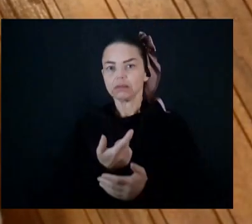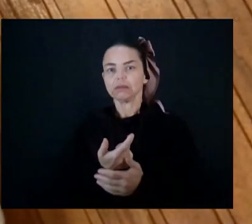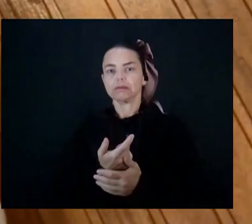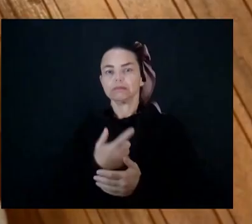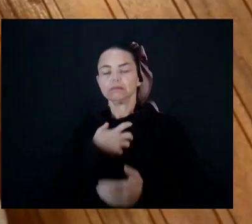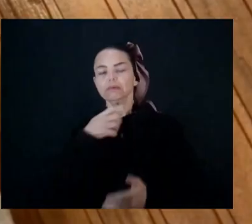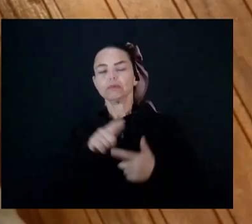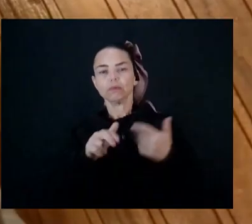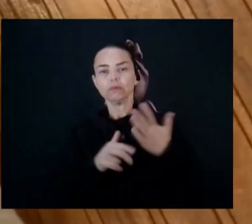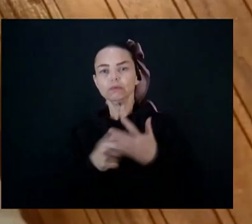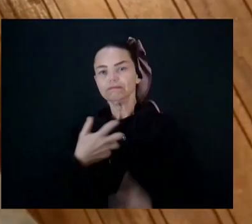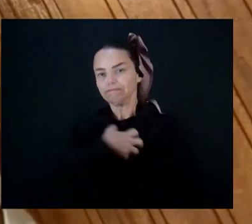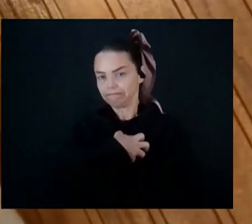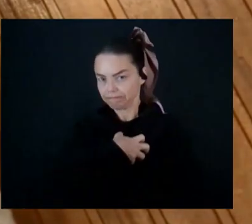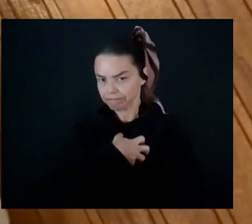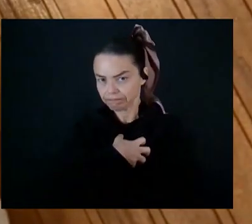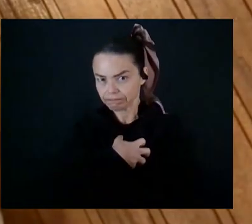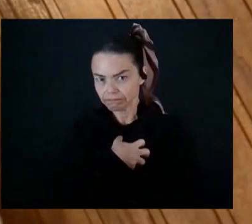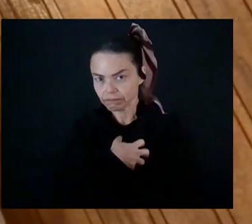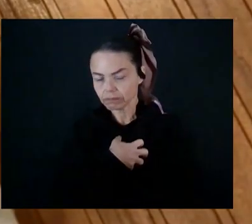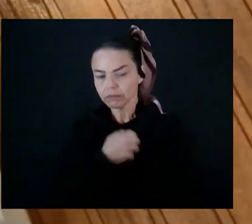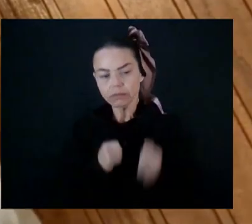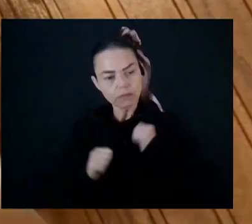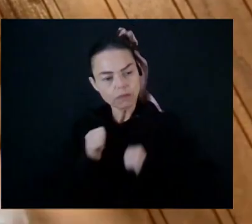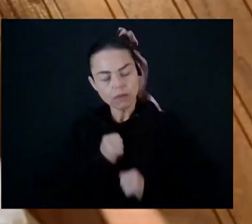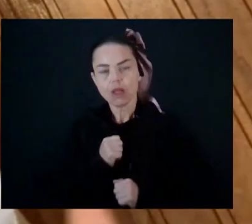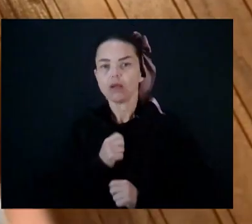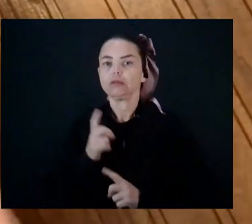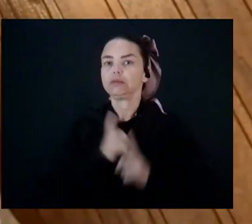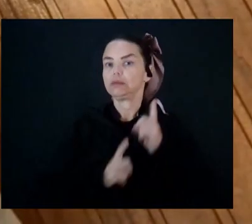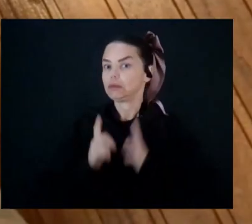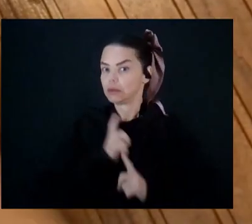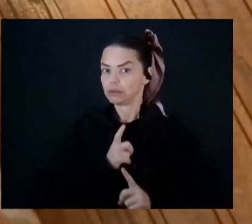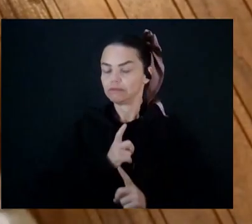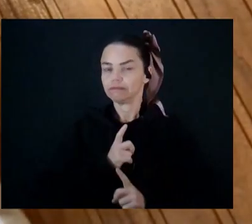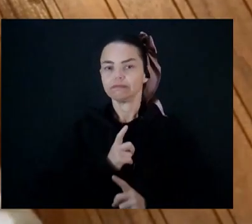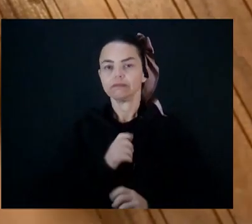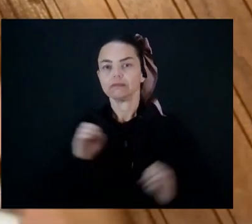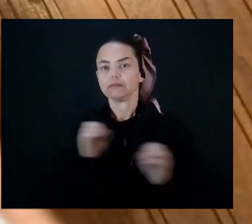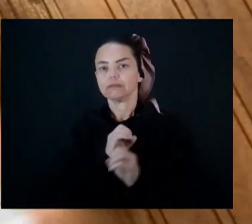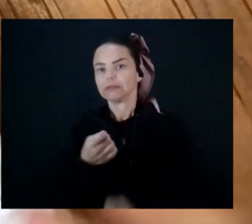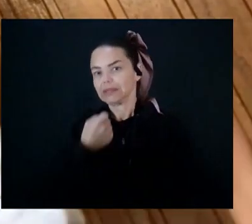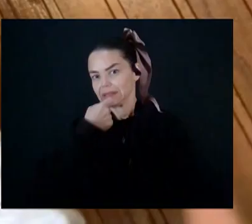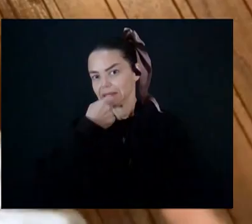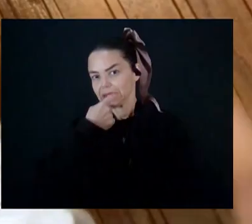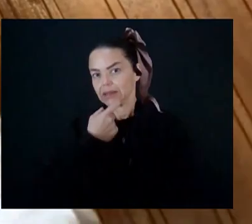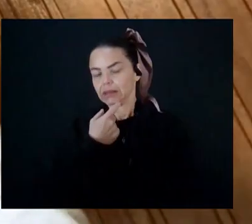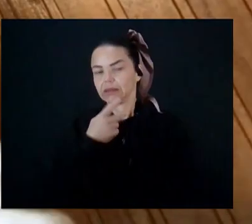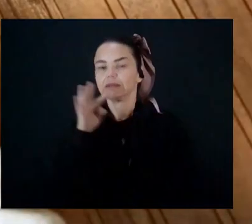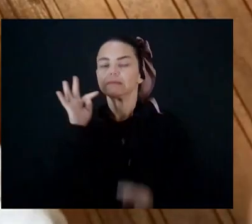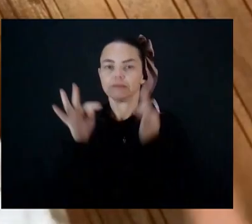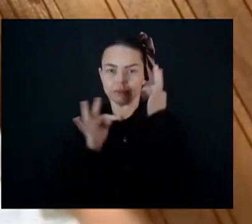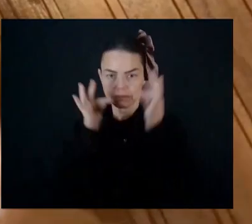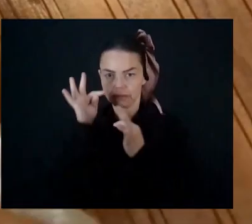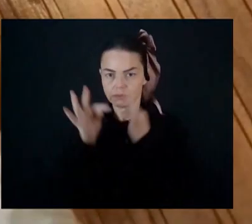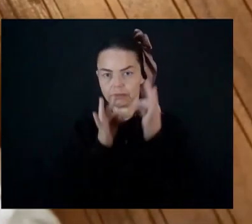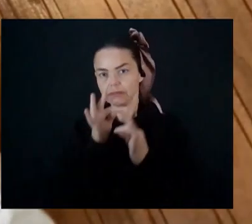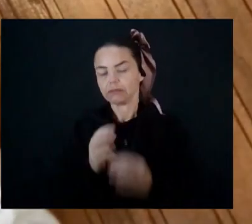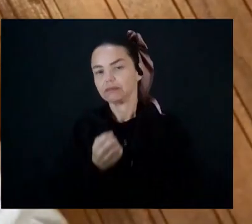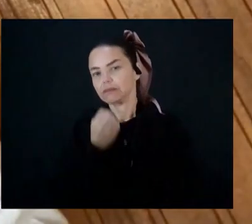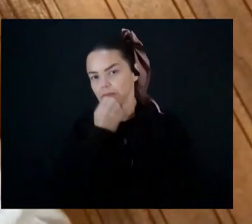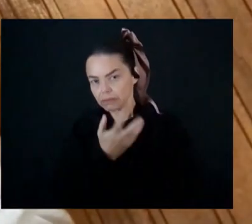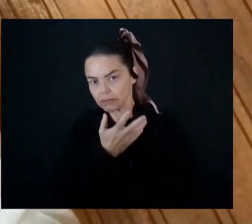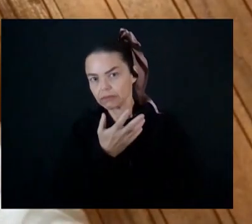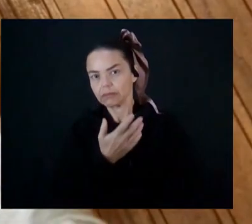sintomas ansiosos, depressivos e sem medicação, a terapia pode ser o suficiente. Porém,